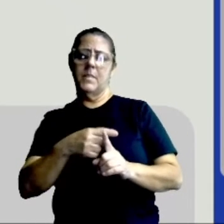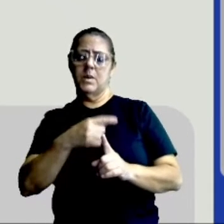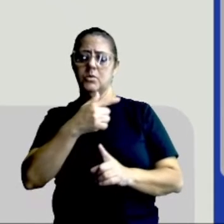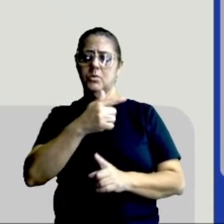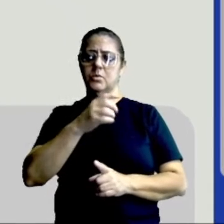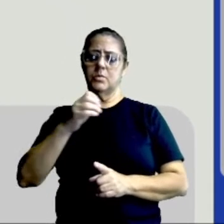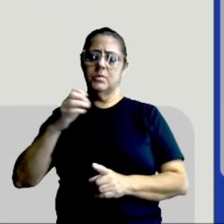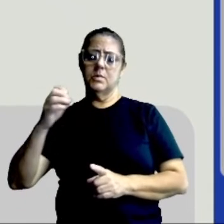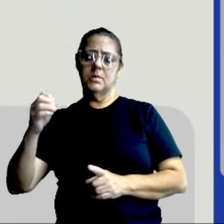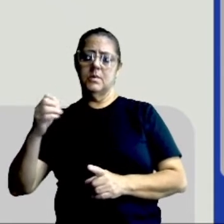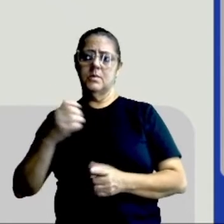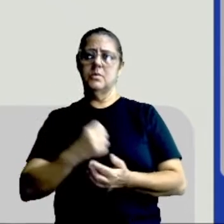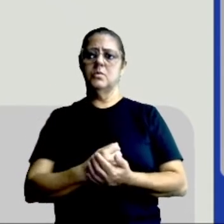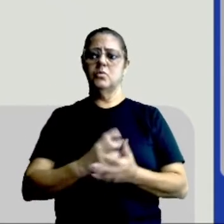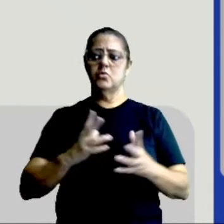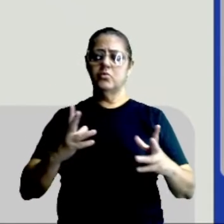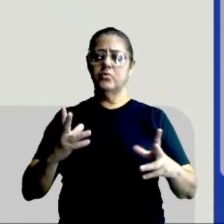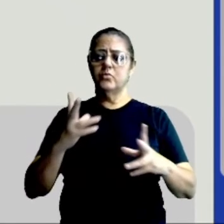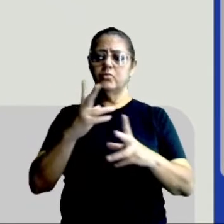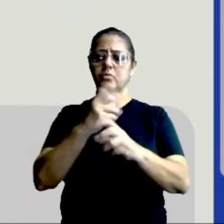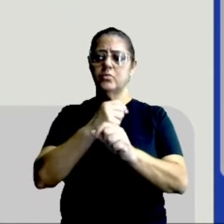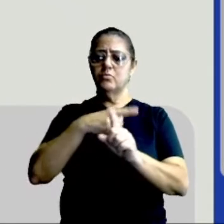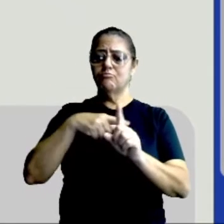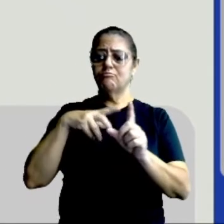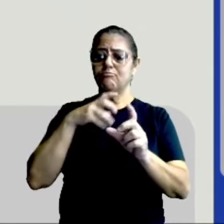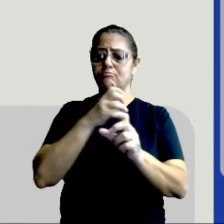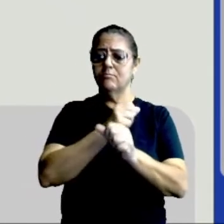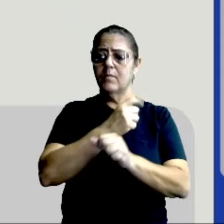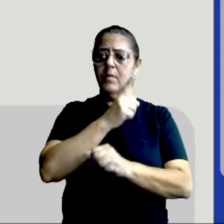que tem aqui. Então, ao todo, nós temos